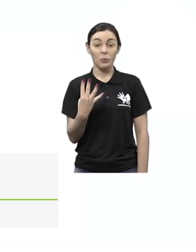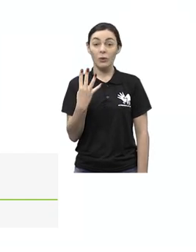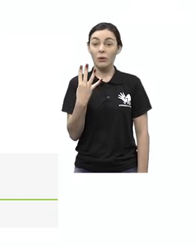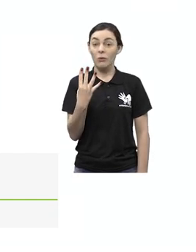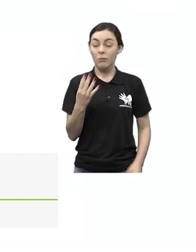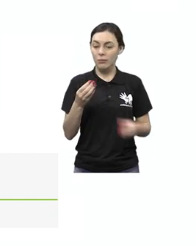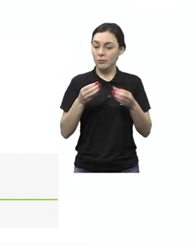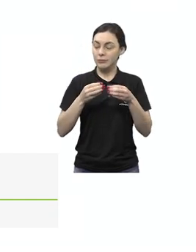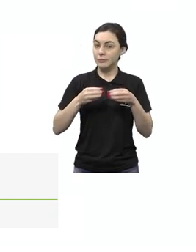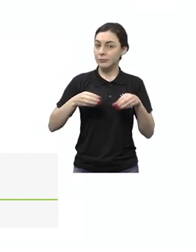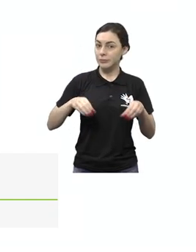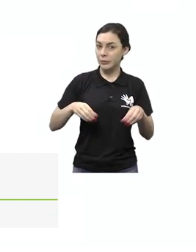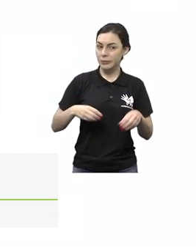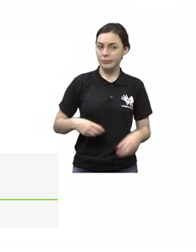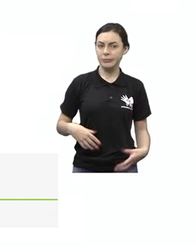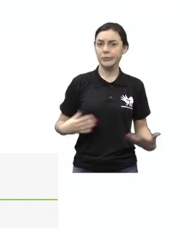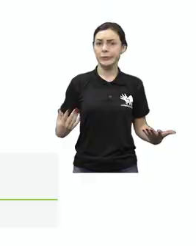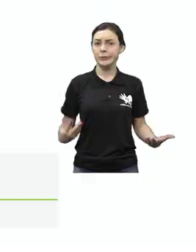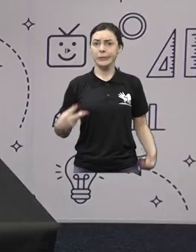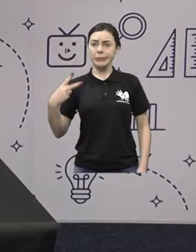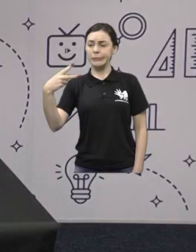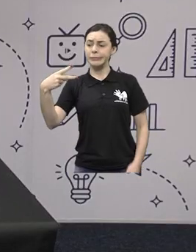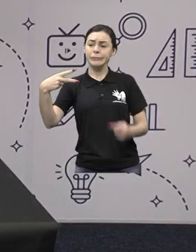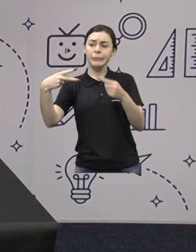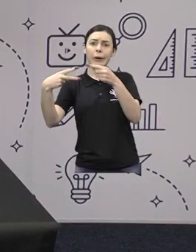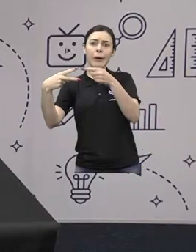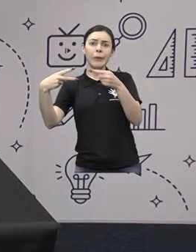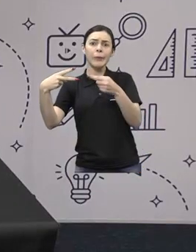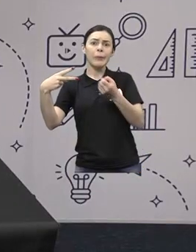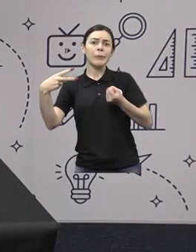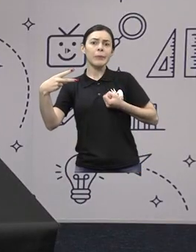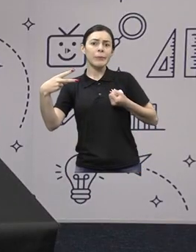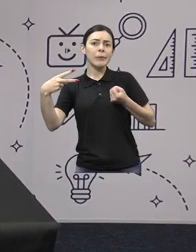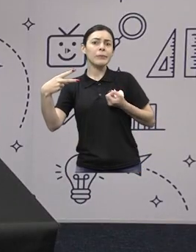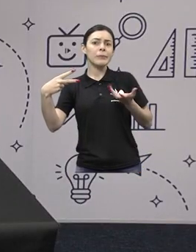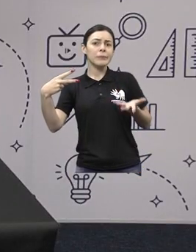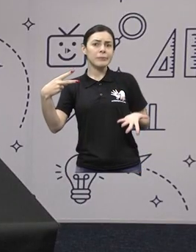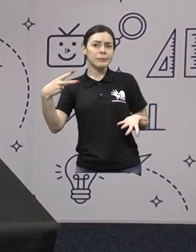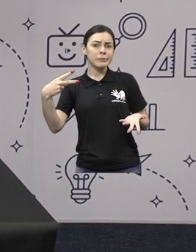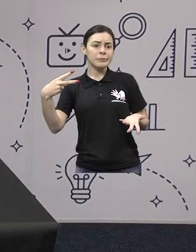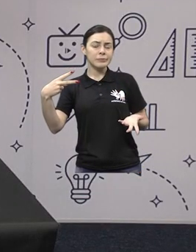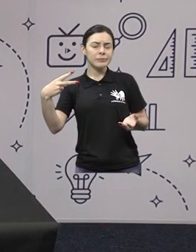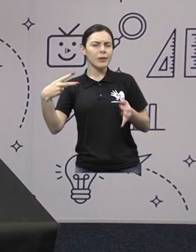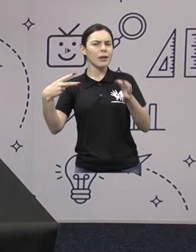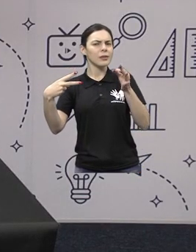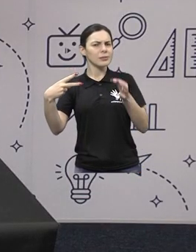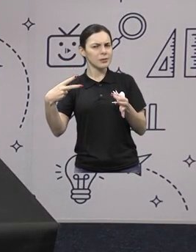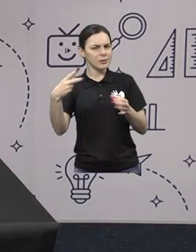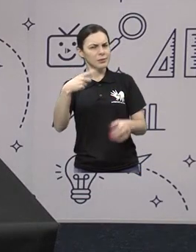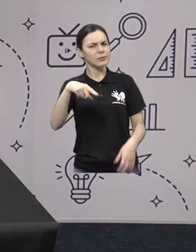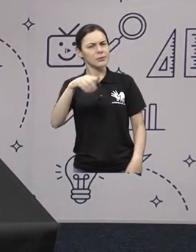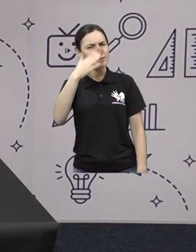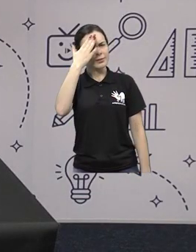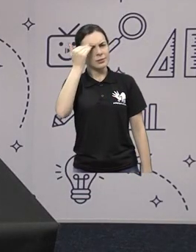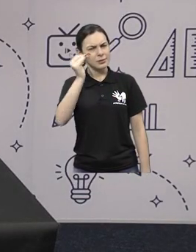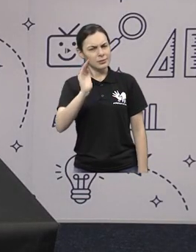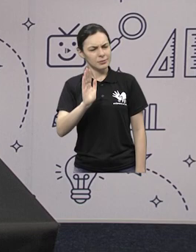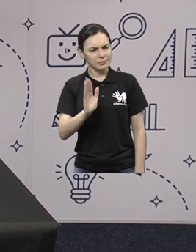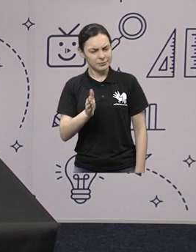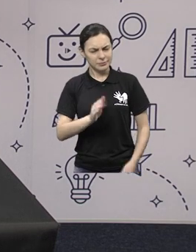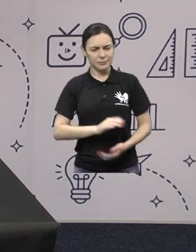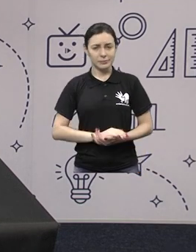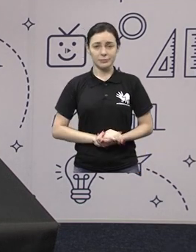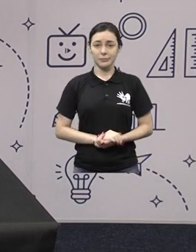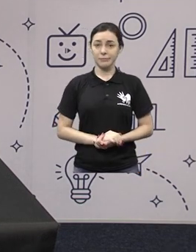quatro. Quatro ovos. Qual é o número que representa essa quantidade de ovos? Tenho certeza que vocês